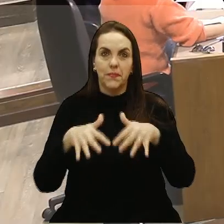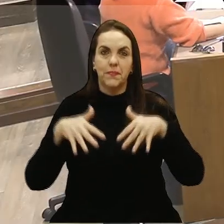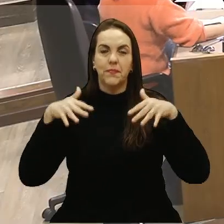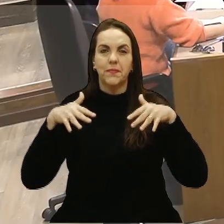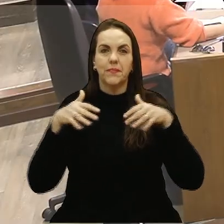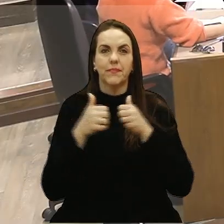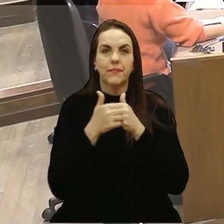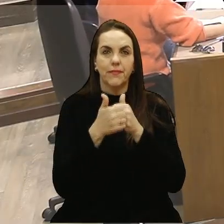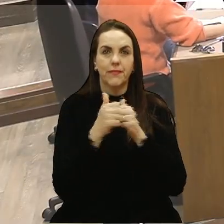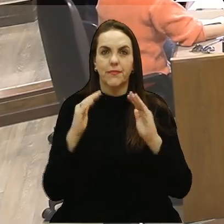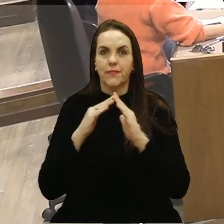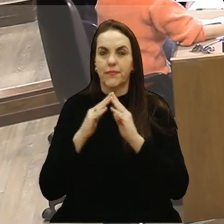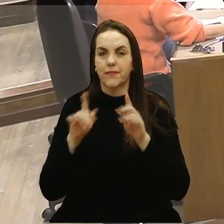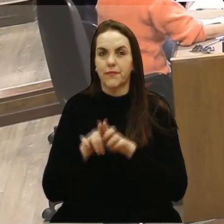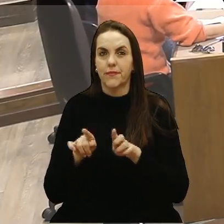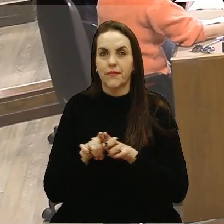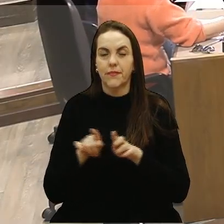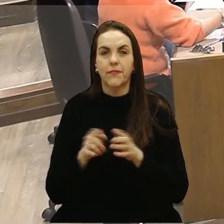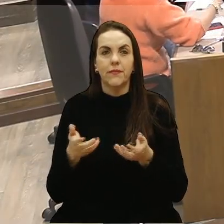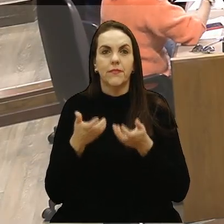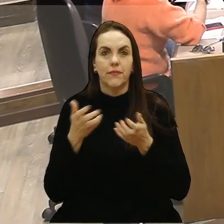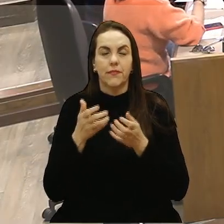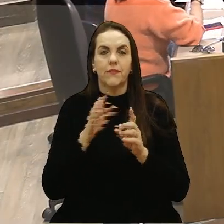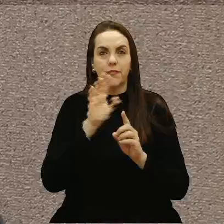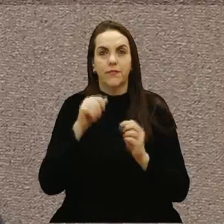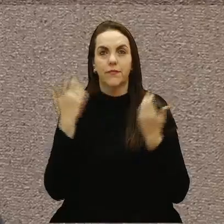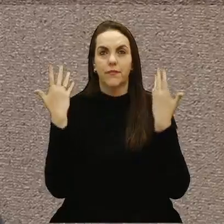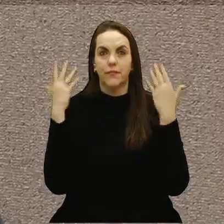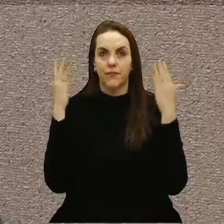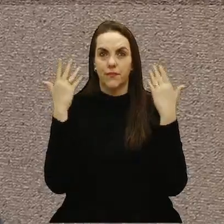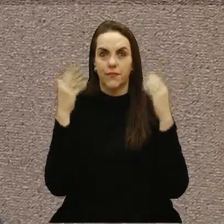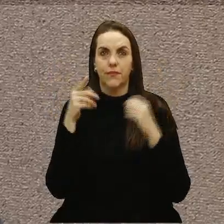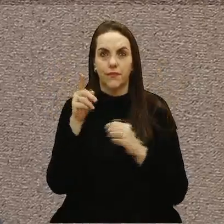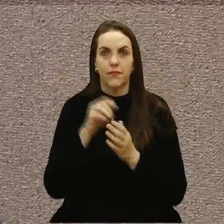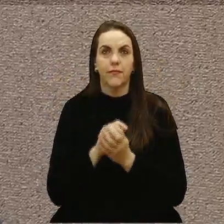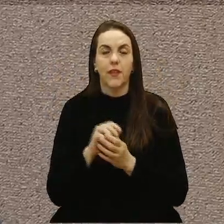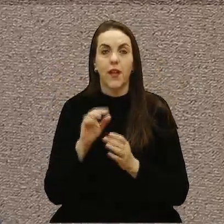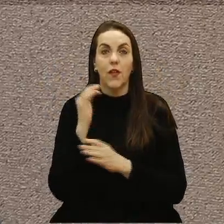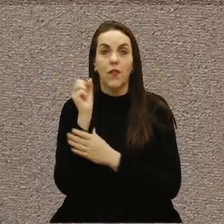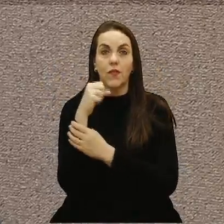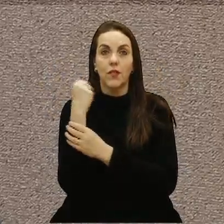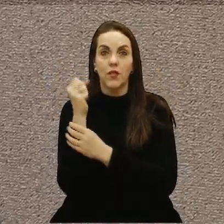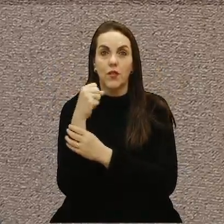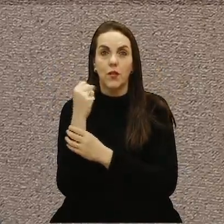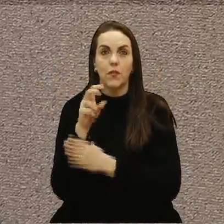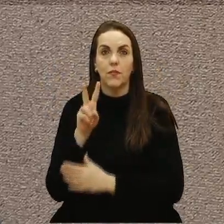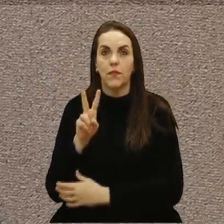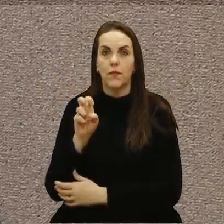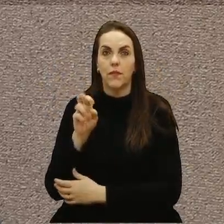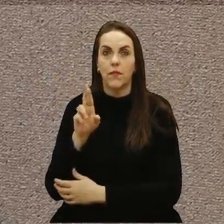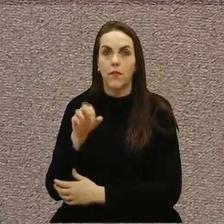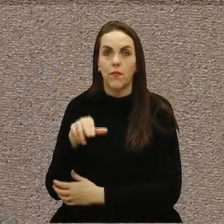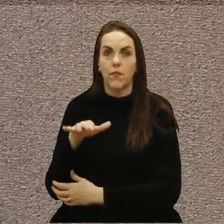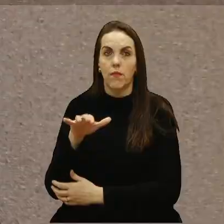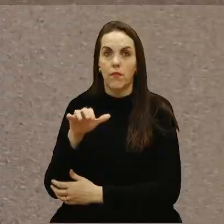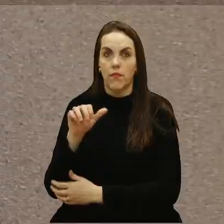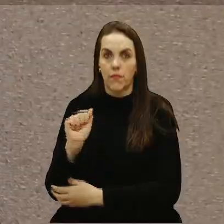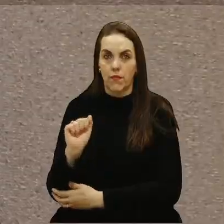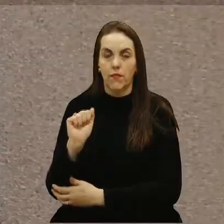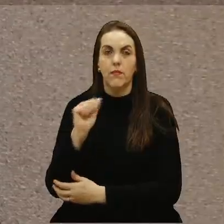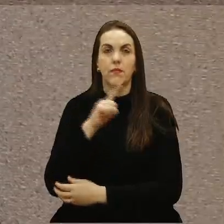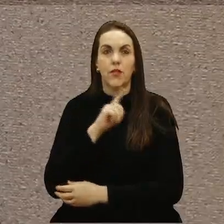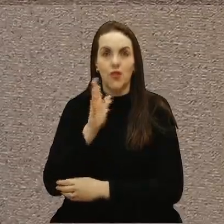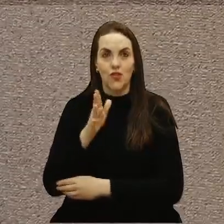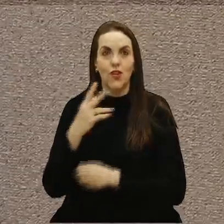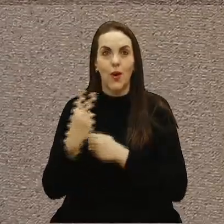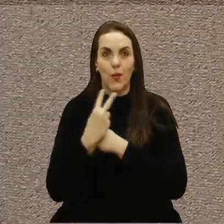de casa também, eu quero fazer um voto de congratulações à fisioterapeuta Verônica Filter de Andrade. A Verônica, que inclusive já cuidou